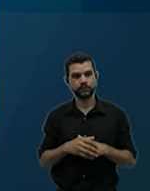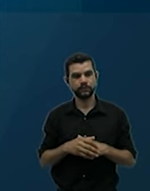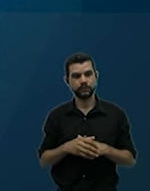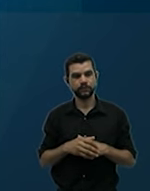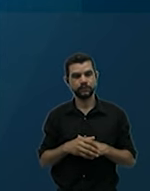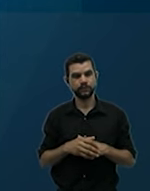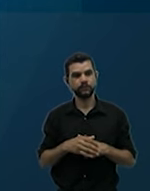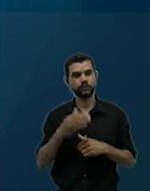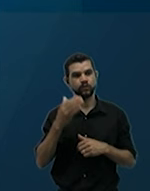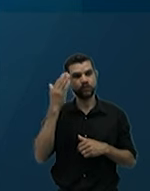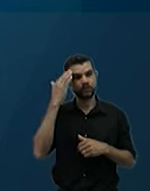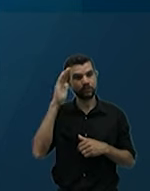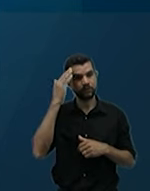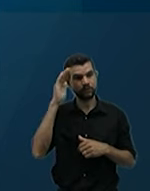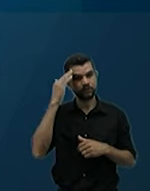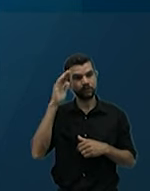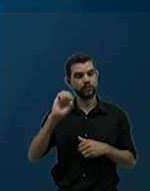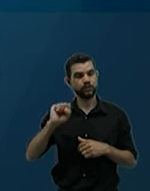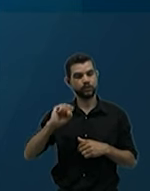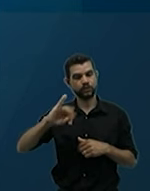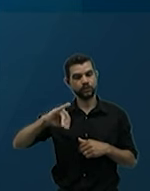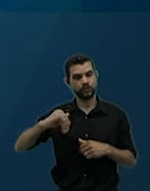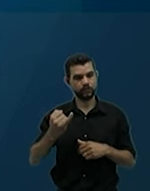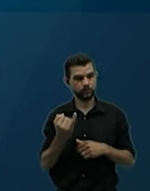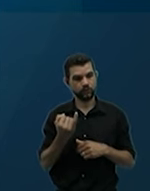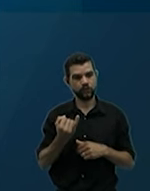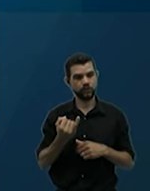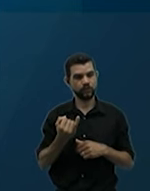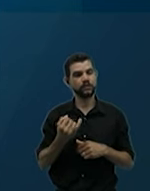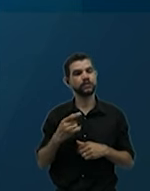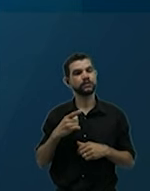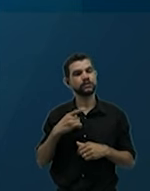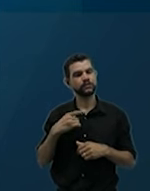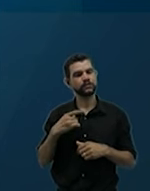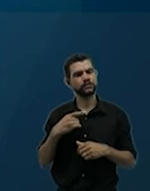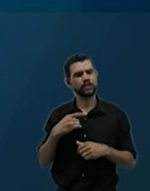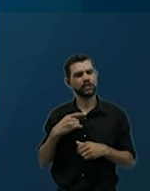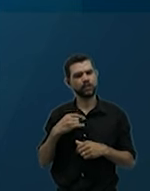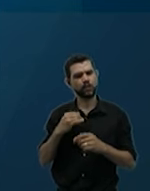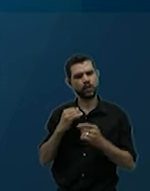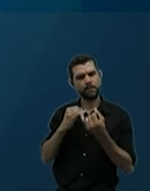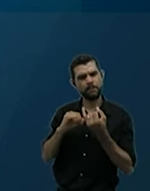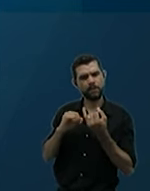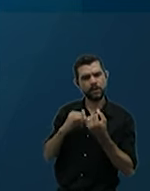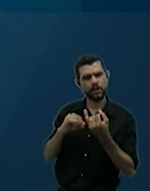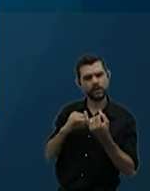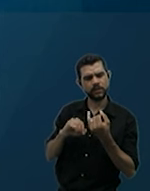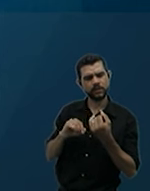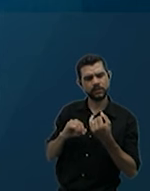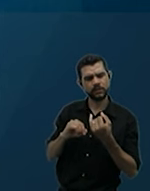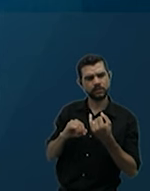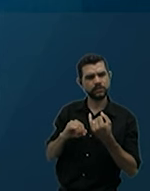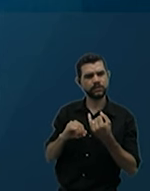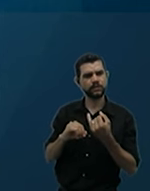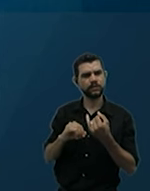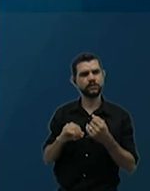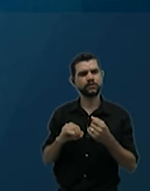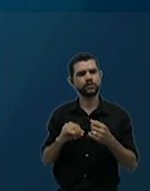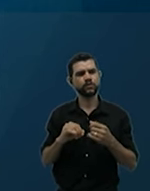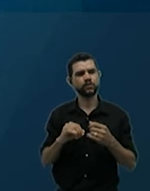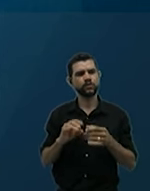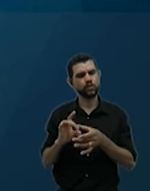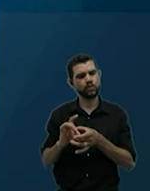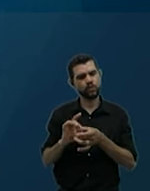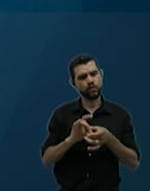existe uma nuance ou um caso muito específico que deve ser tratado e trabalhado dentro desse contexto desse tema